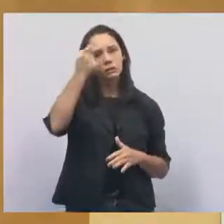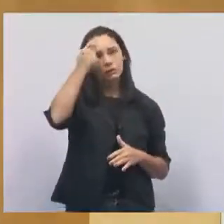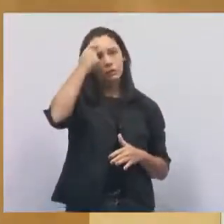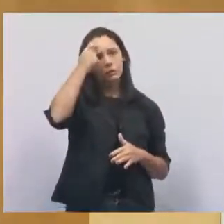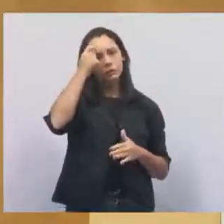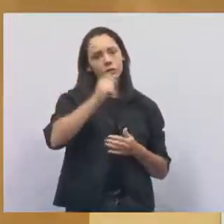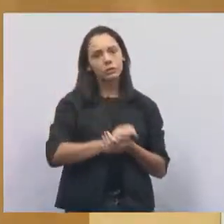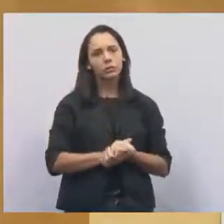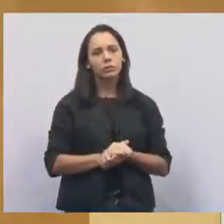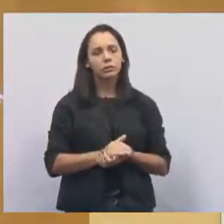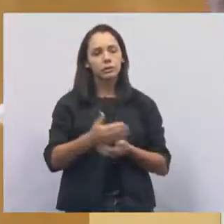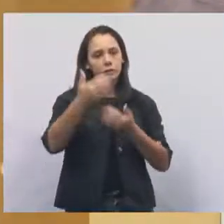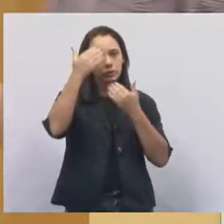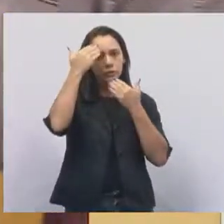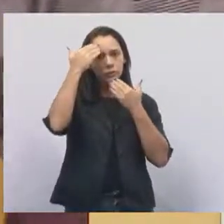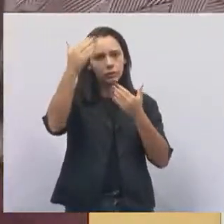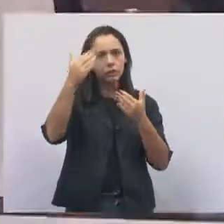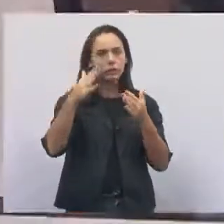favorável